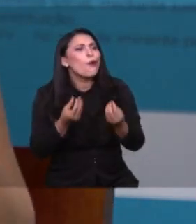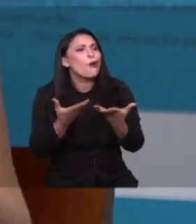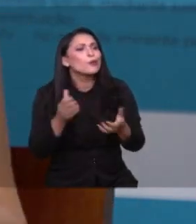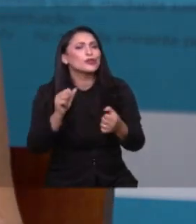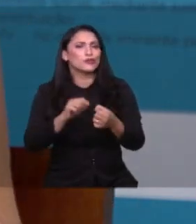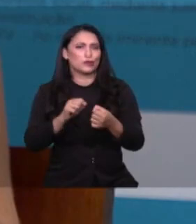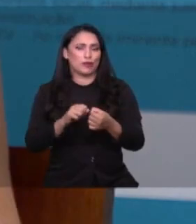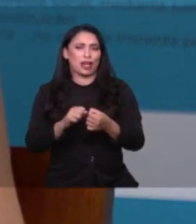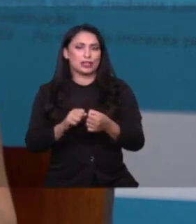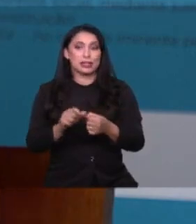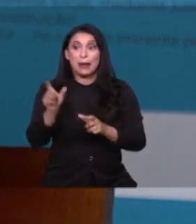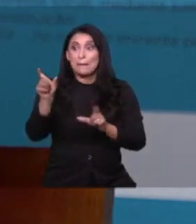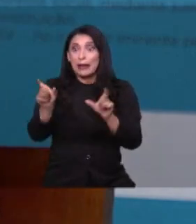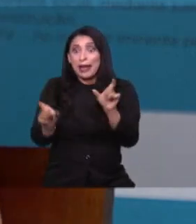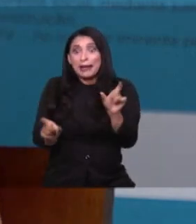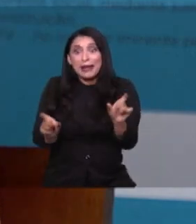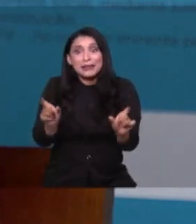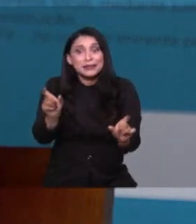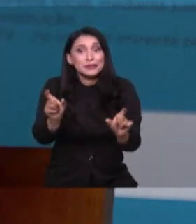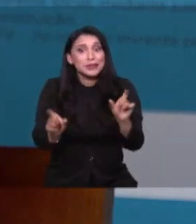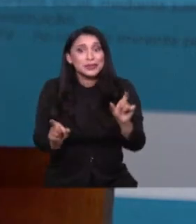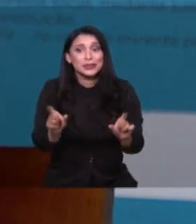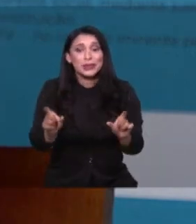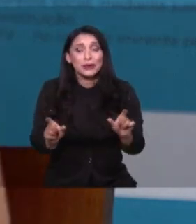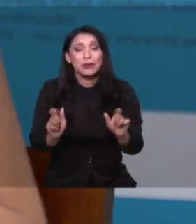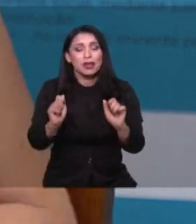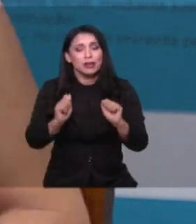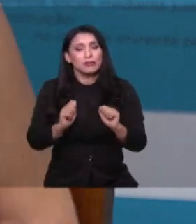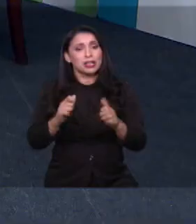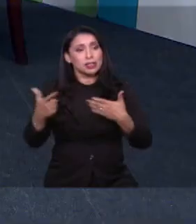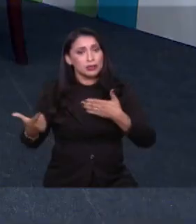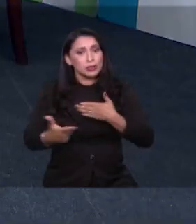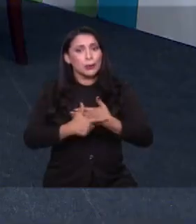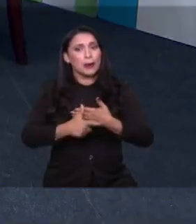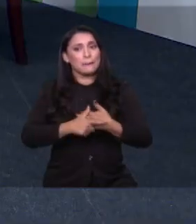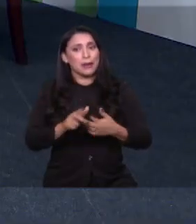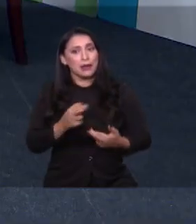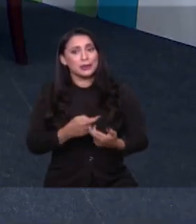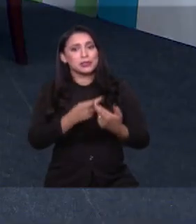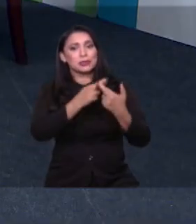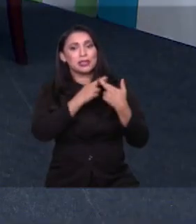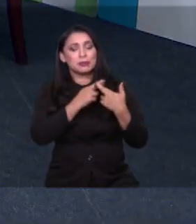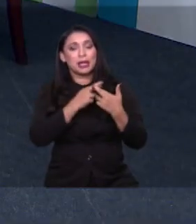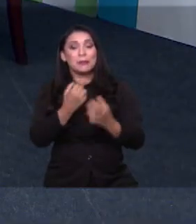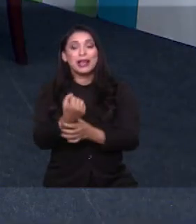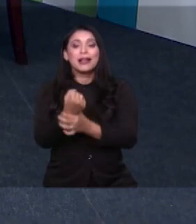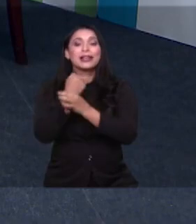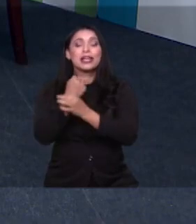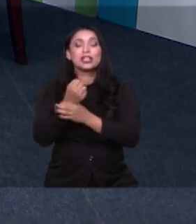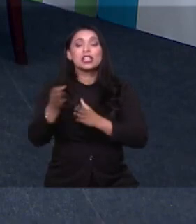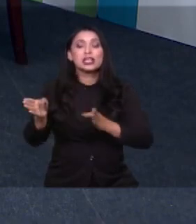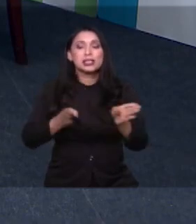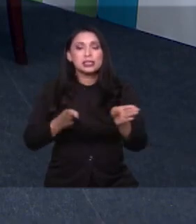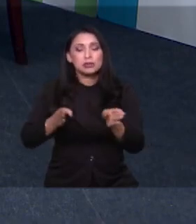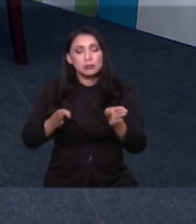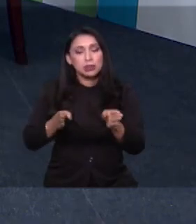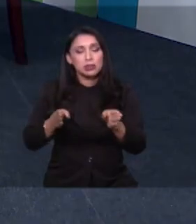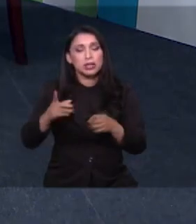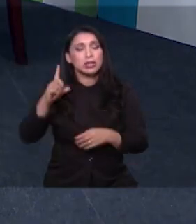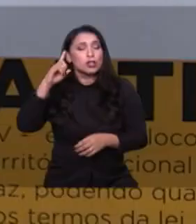para cada pessoa fazer a sua parte ali para garantir essa acessibilidade na prática, no dia a